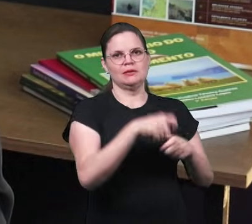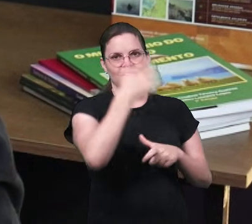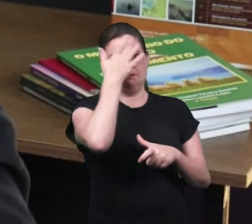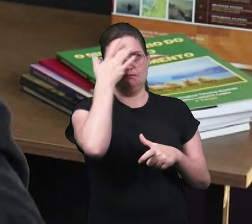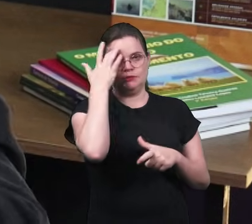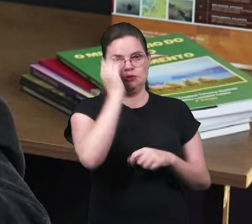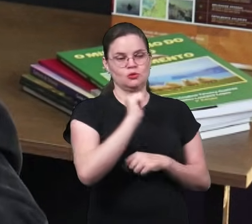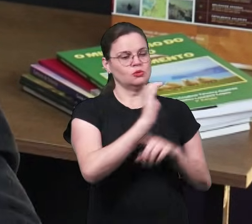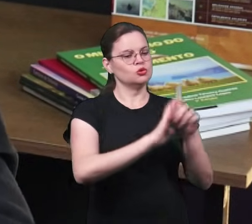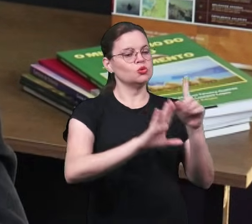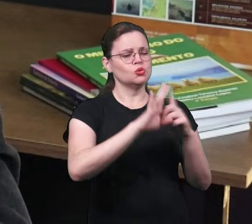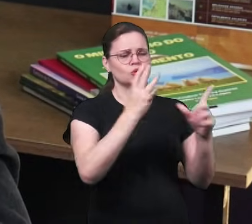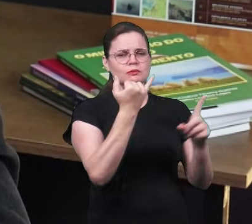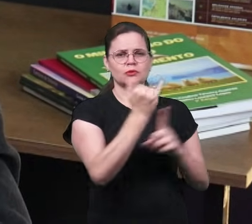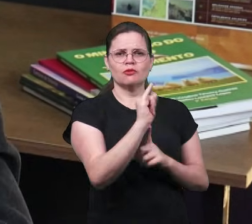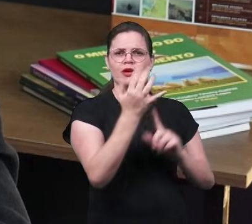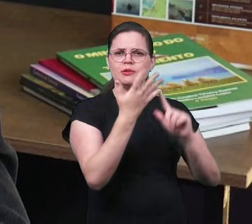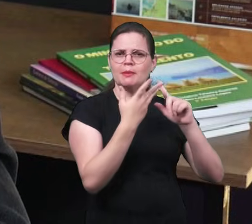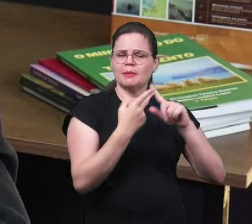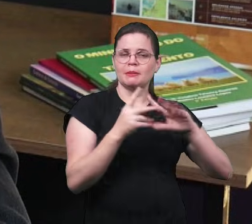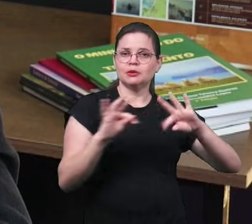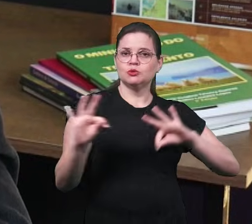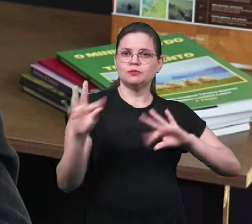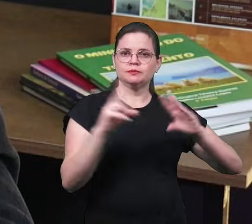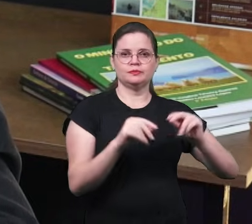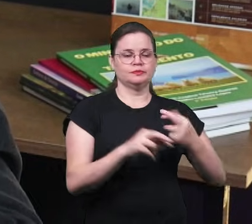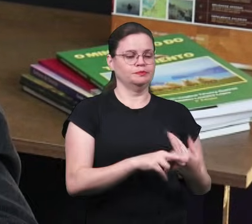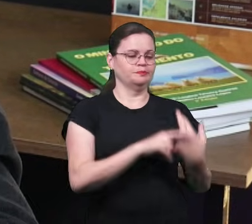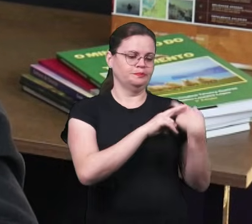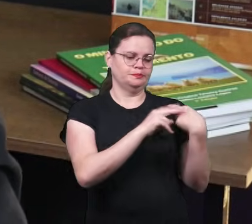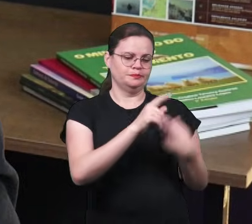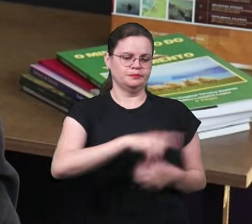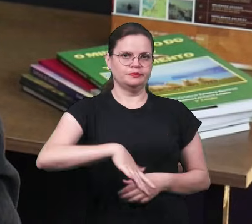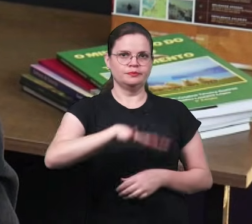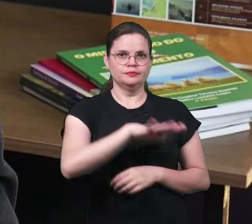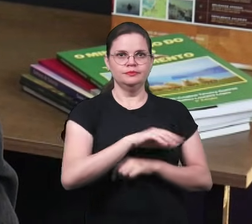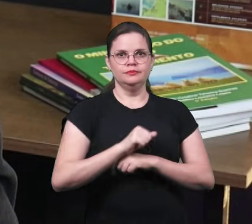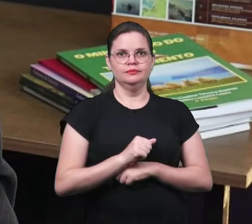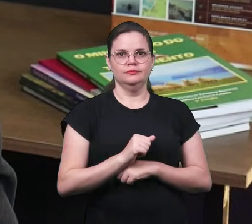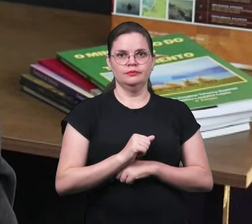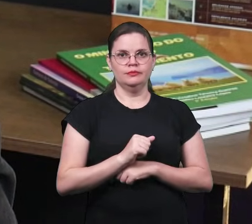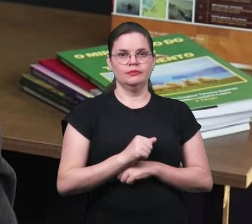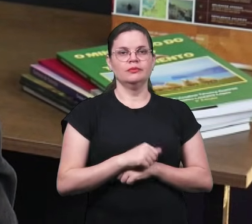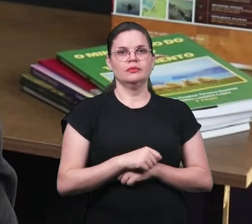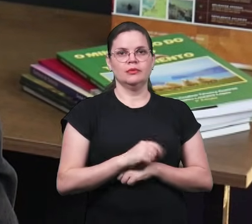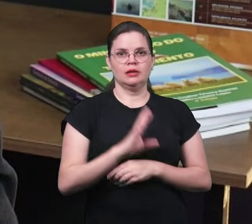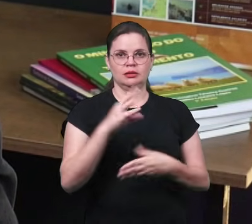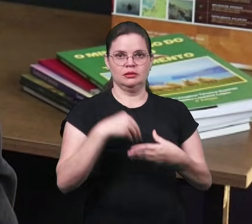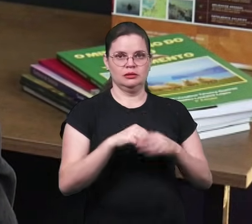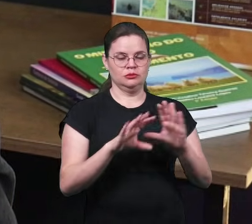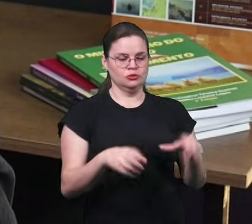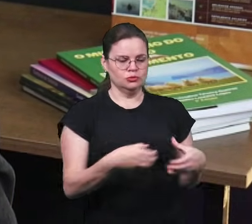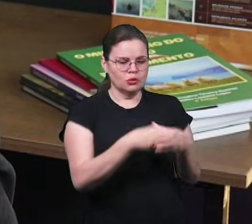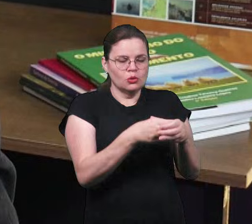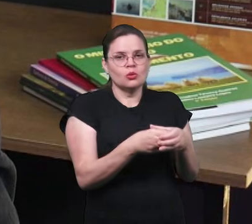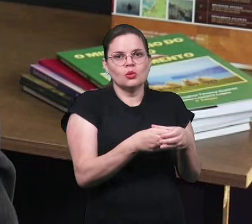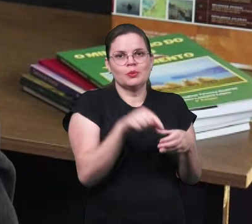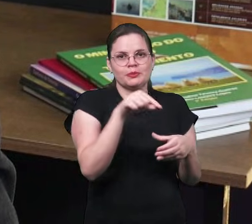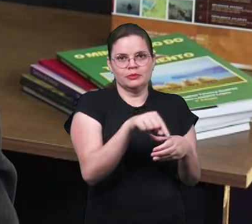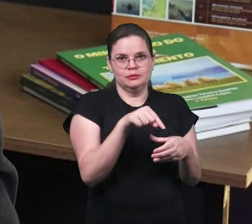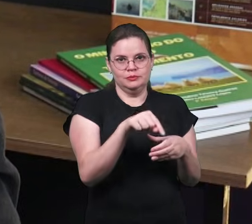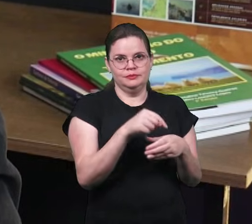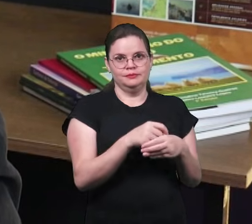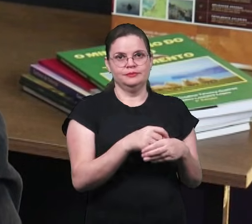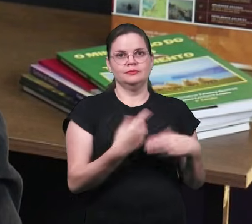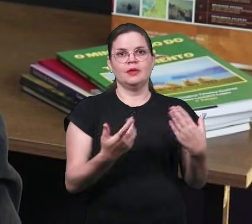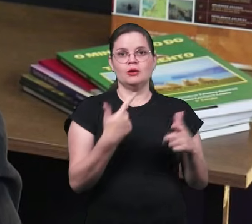profético, toda a estrutura ali vai estar condensada dentro do grupo de assistência, que são a base da igreja. E